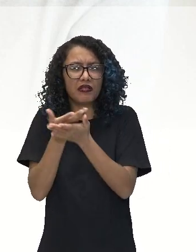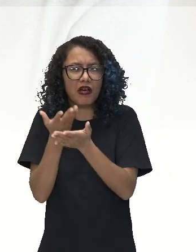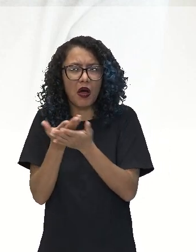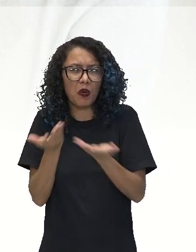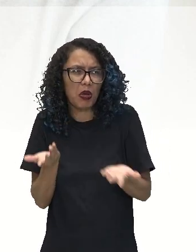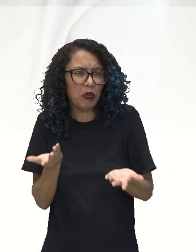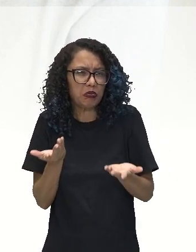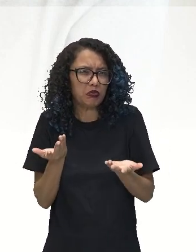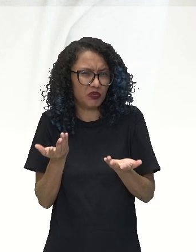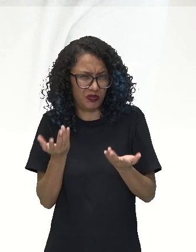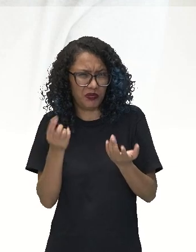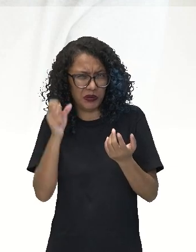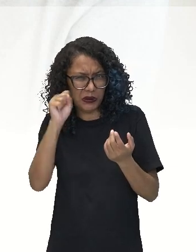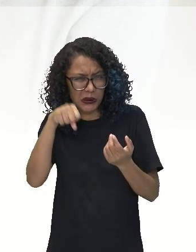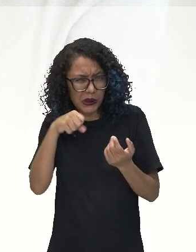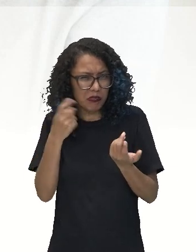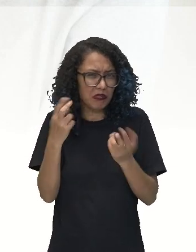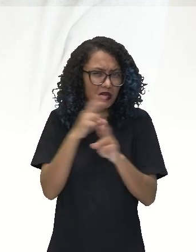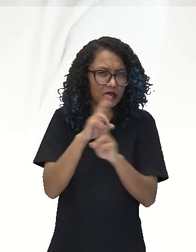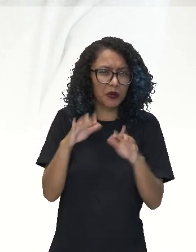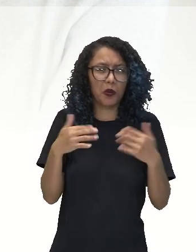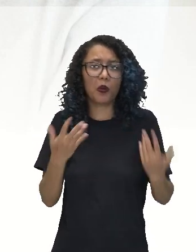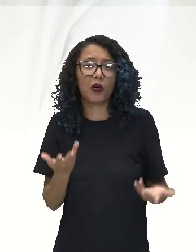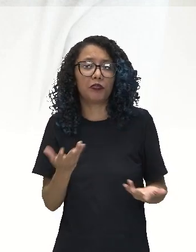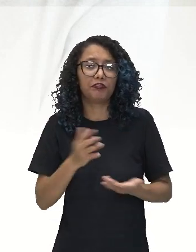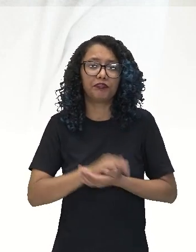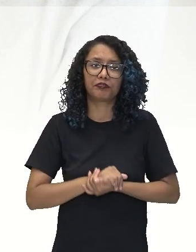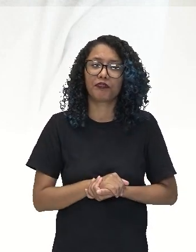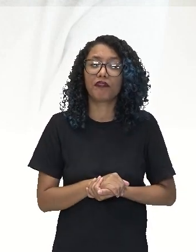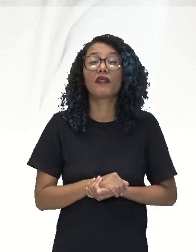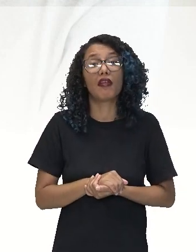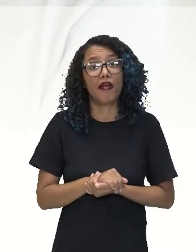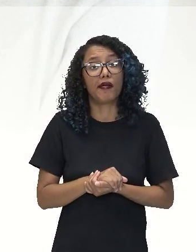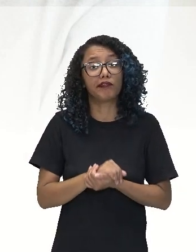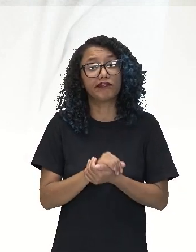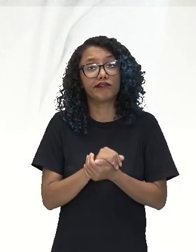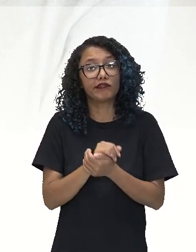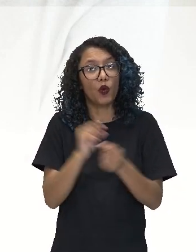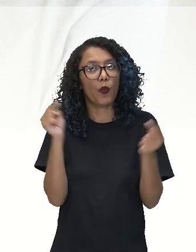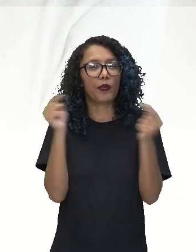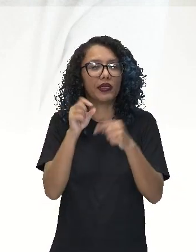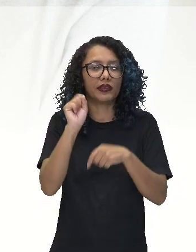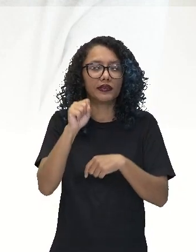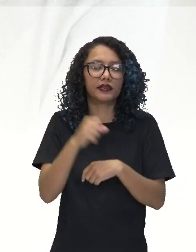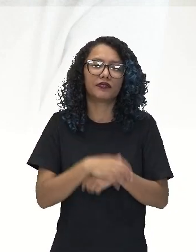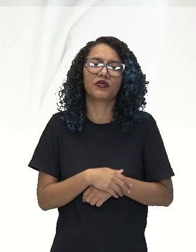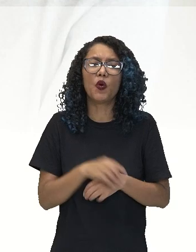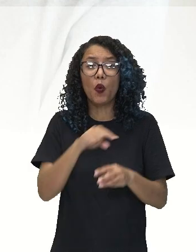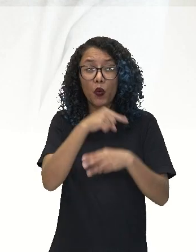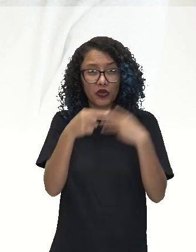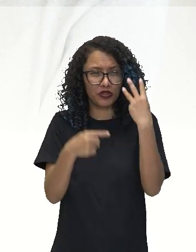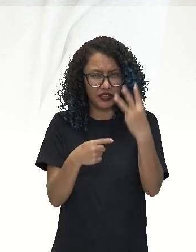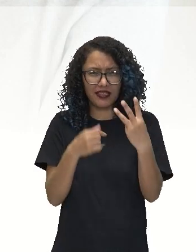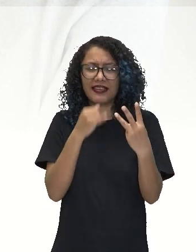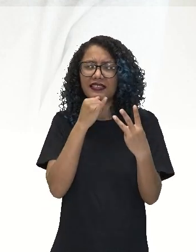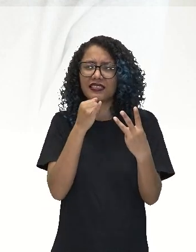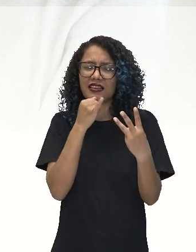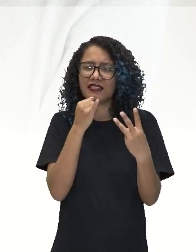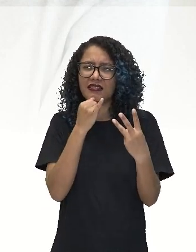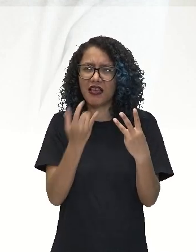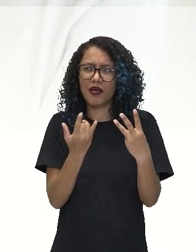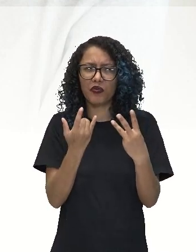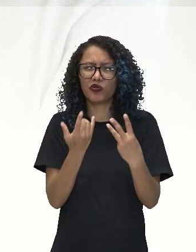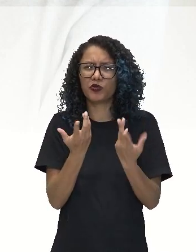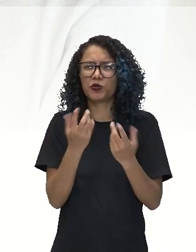complementos diretos e indiretos. Nesses três exemplos, o que isso tem a ver? Nós tivemos lo